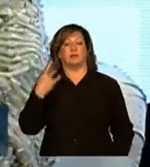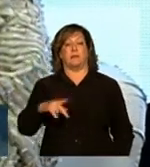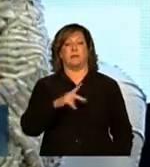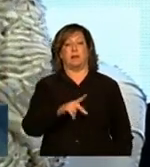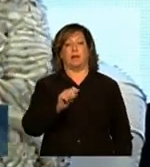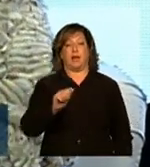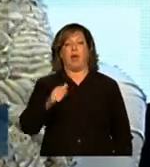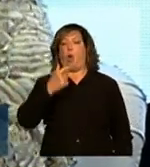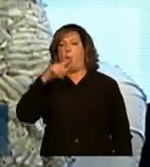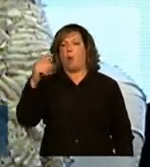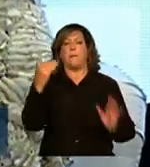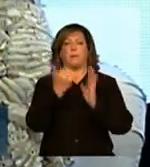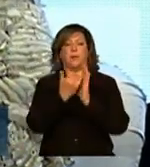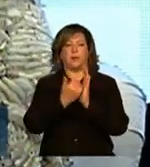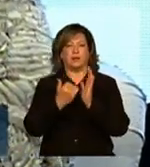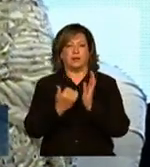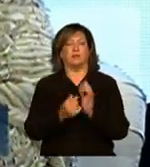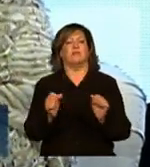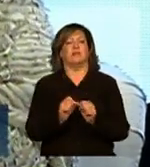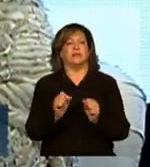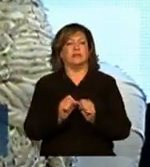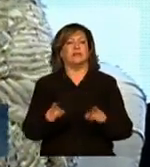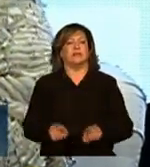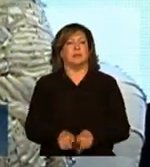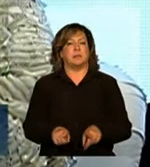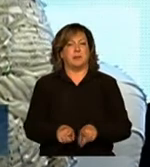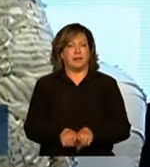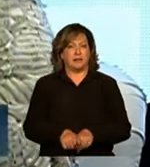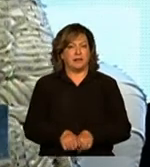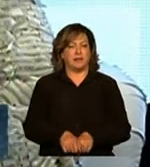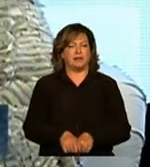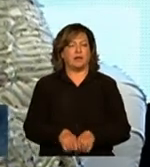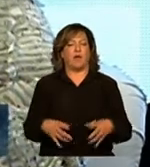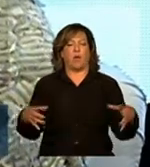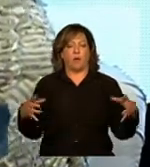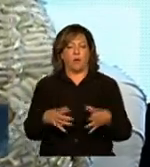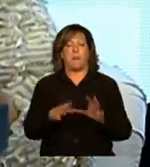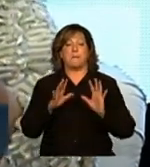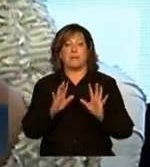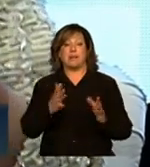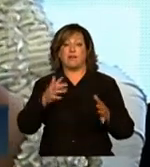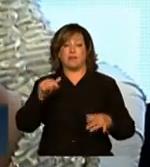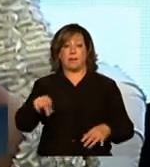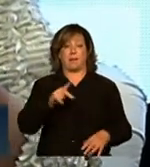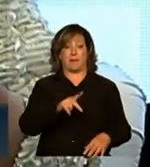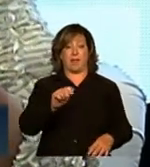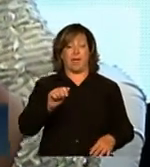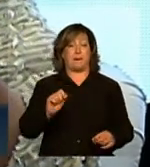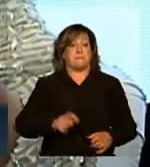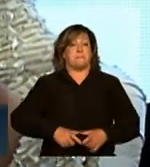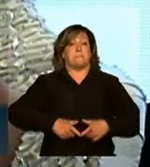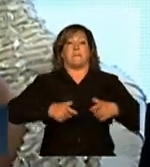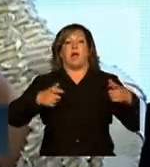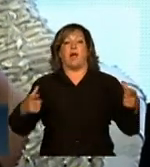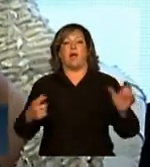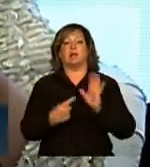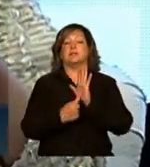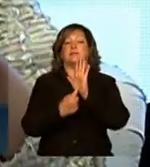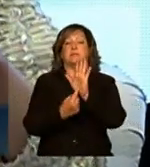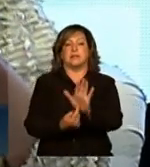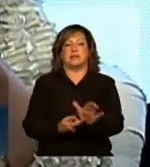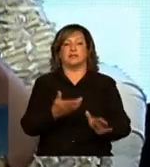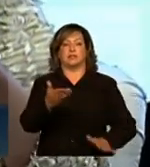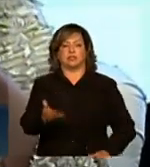Outros programas nós construímos também em forma coletiva, mas talvez o PAA seja a maior expressão disso.